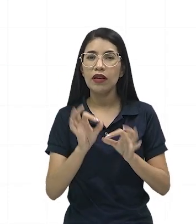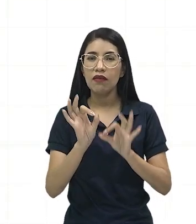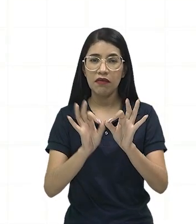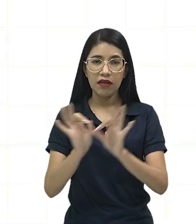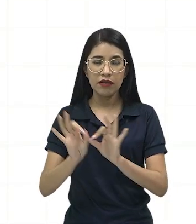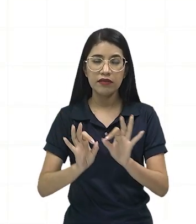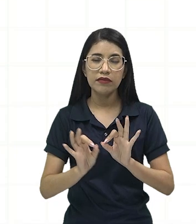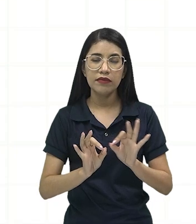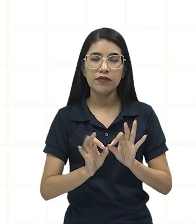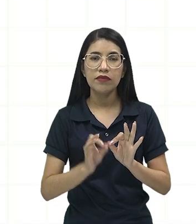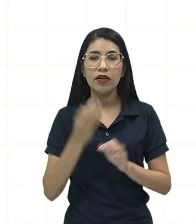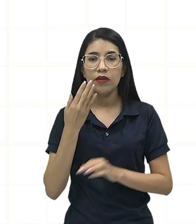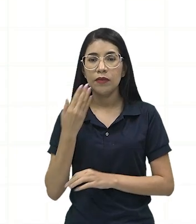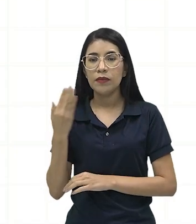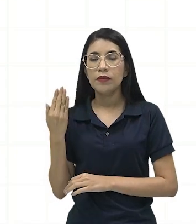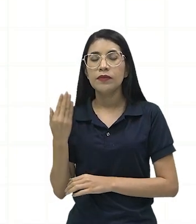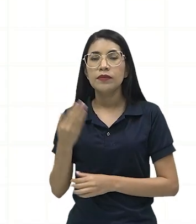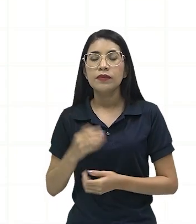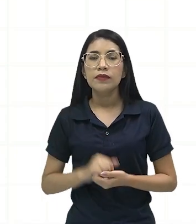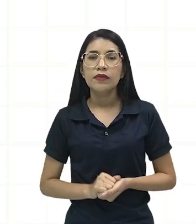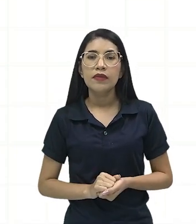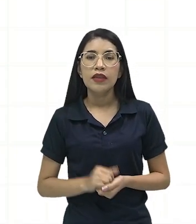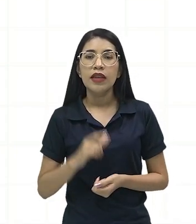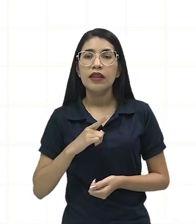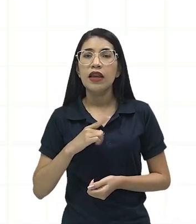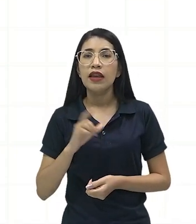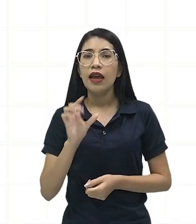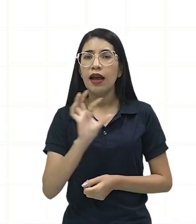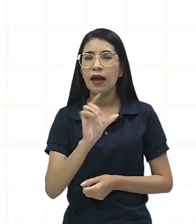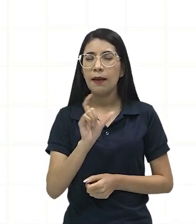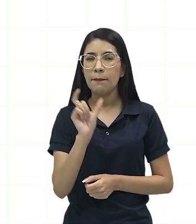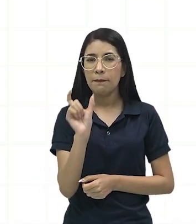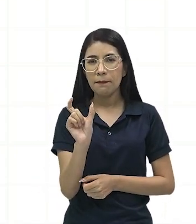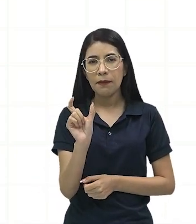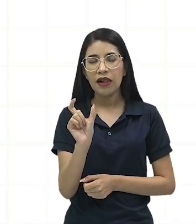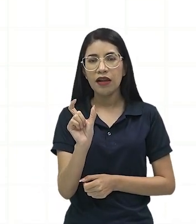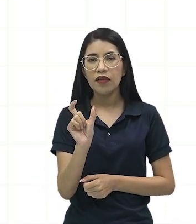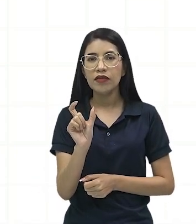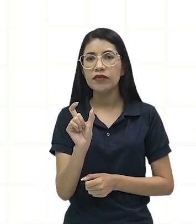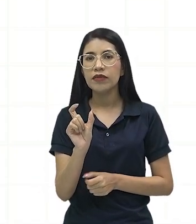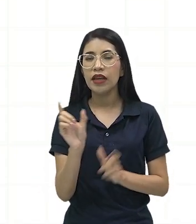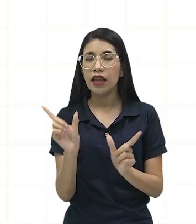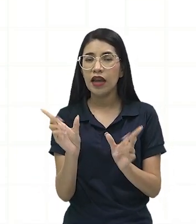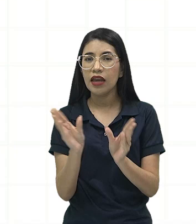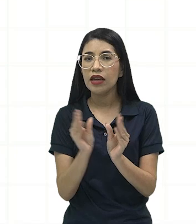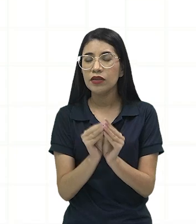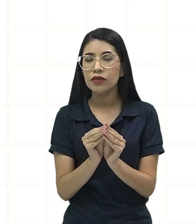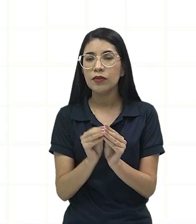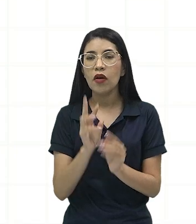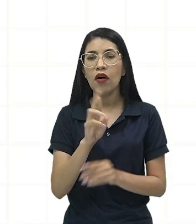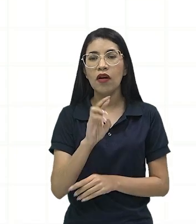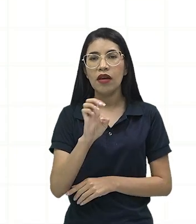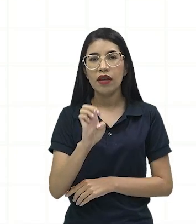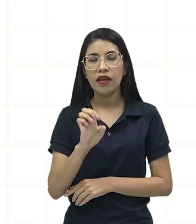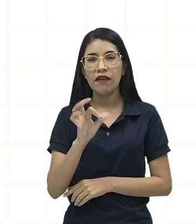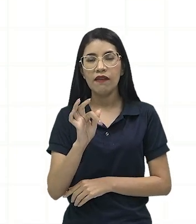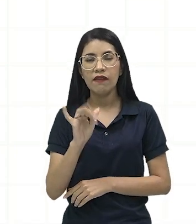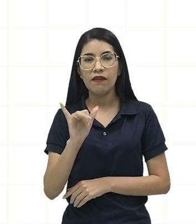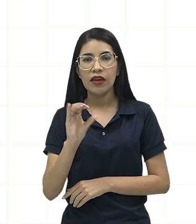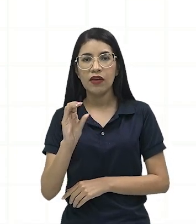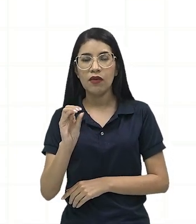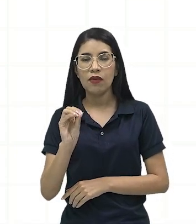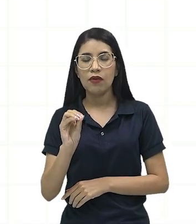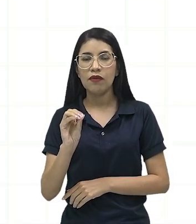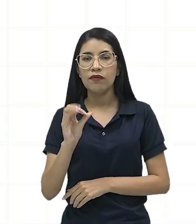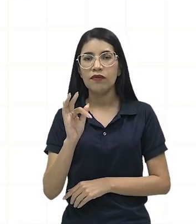você observa aqui que nós temos uma palavrinha que reúne todas elas. Olha, reficofage é a inicial